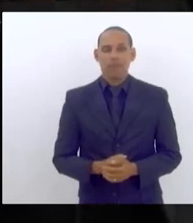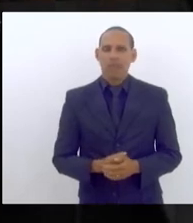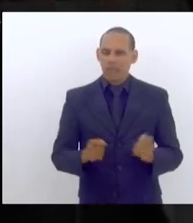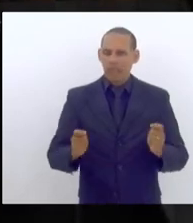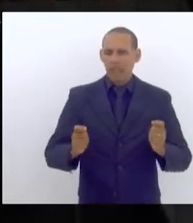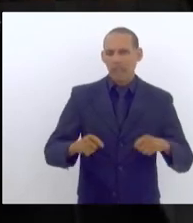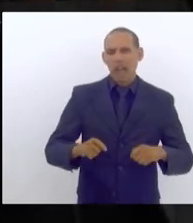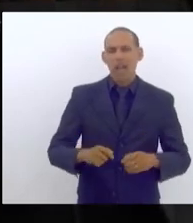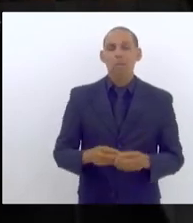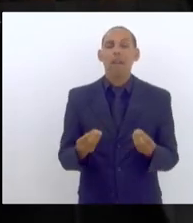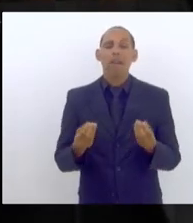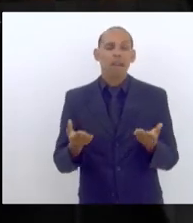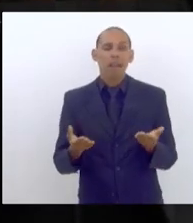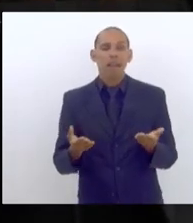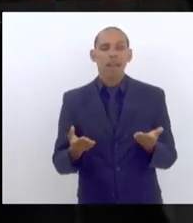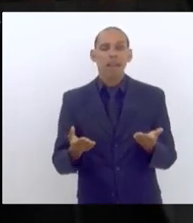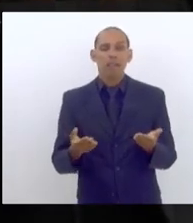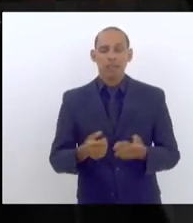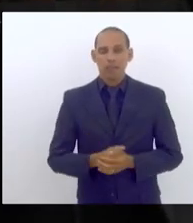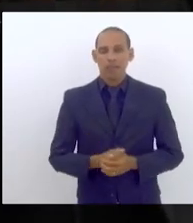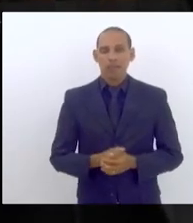possível para atrair